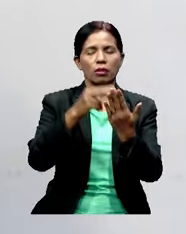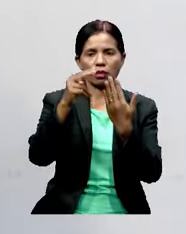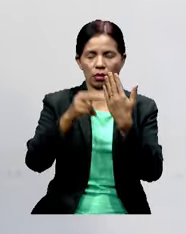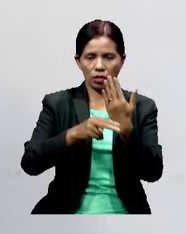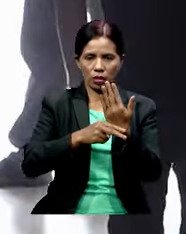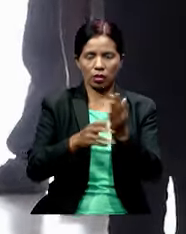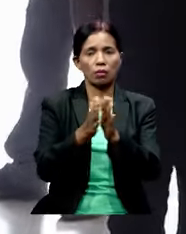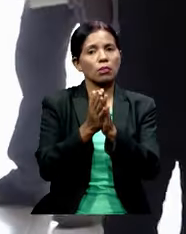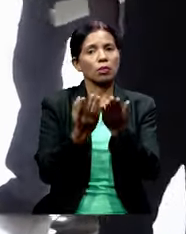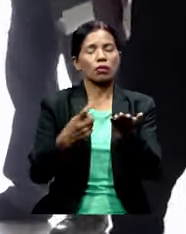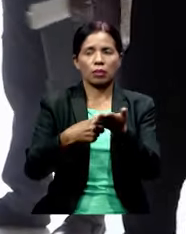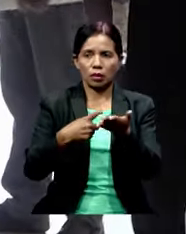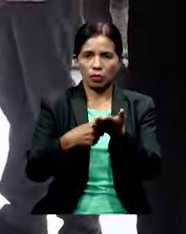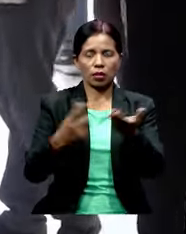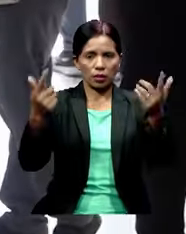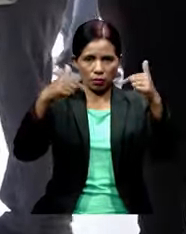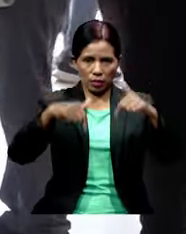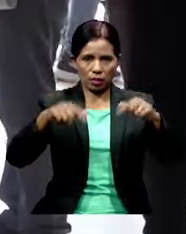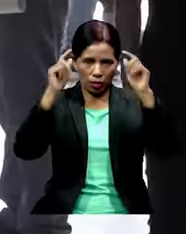se toia Timor-Leste.